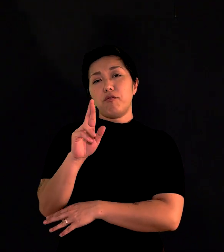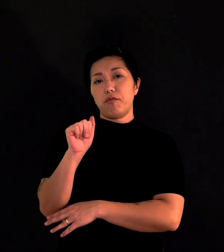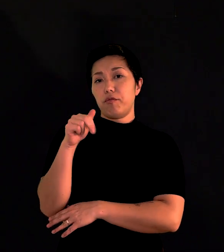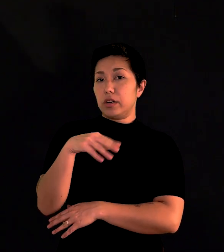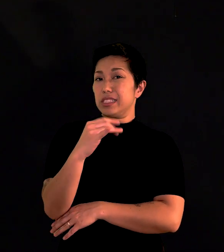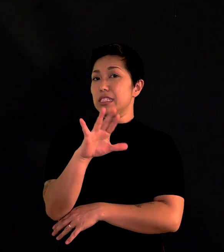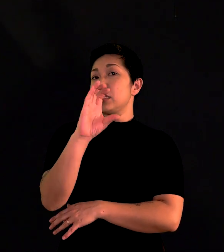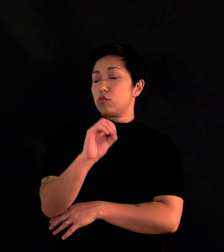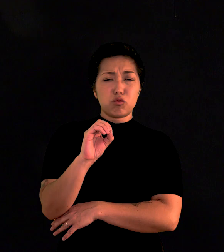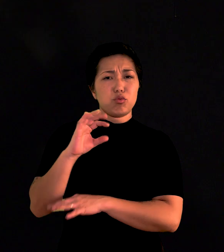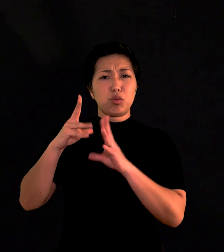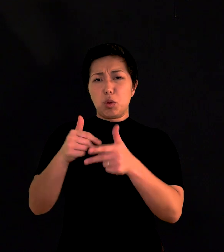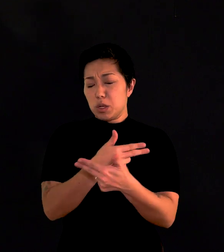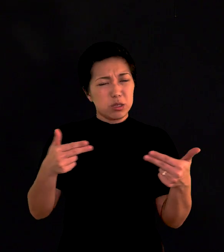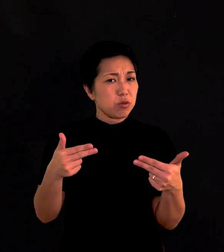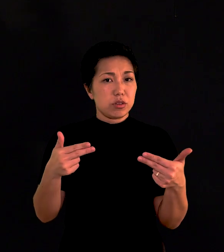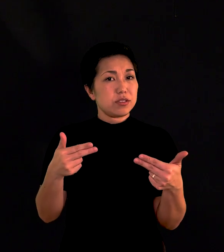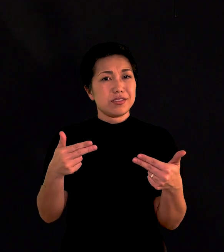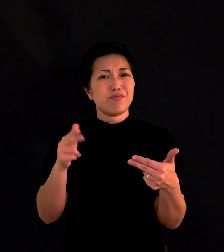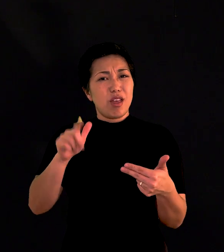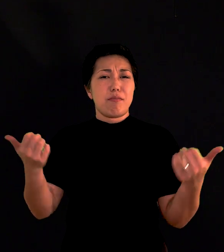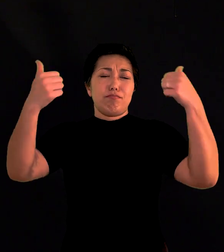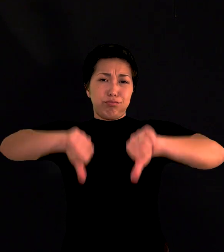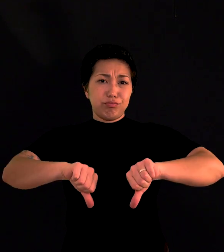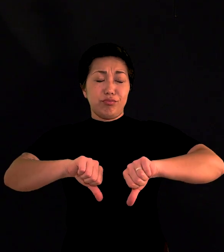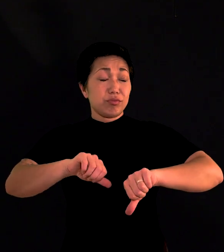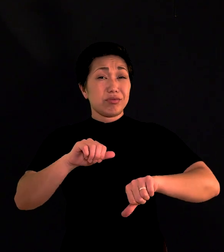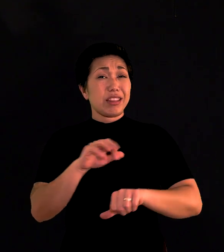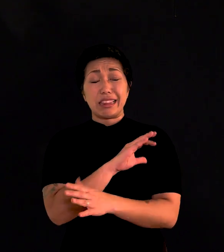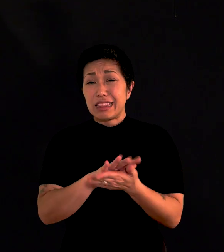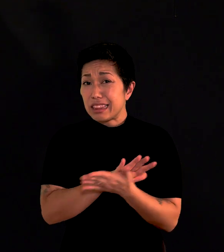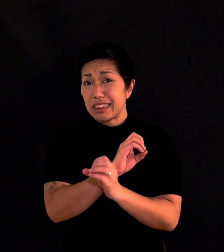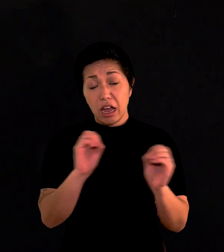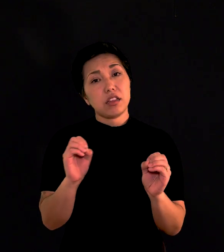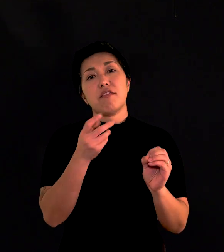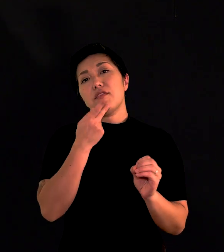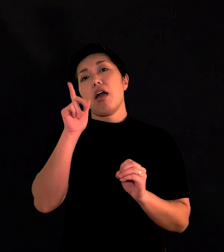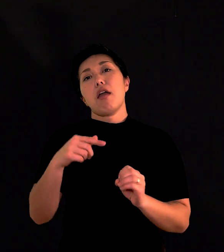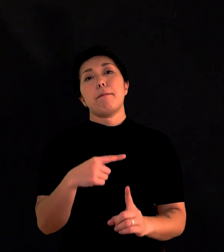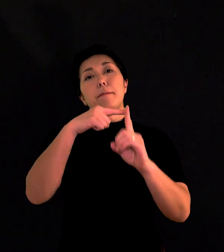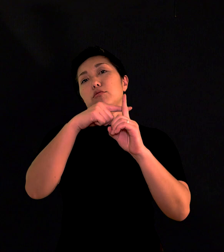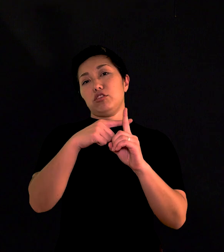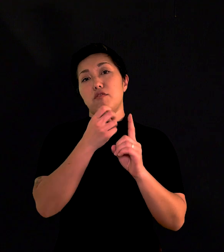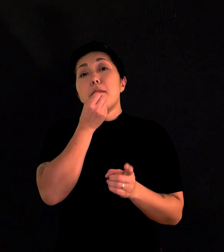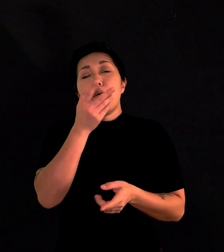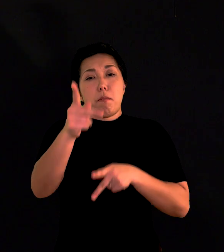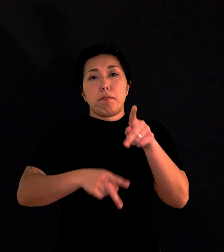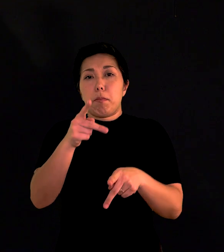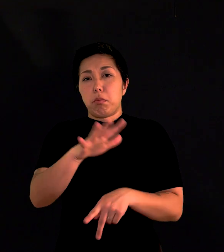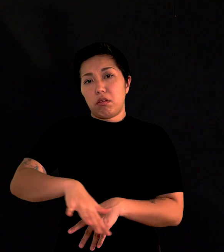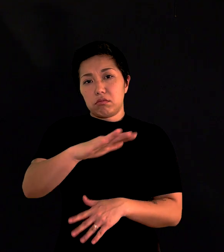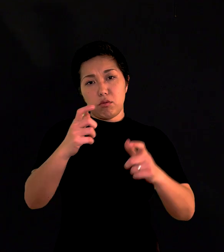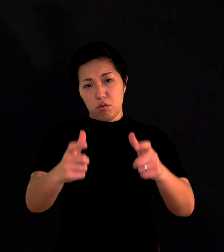do Rio São Francisco. Não tem uma delas aí que a gente possa dizer, né, que redundou em benefícios para a população